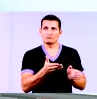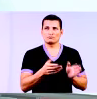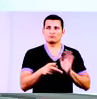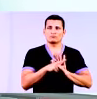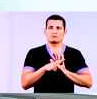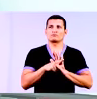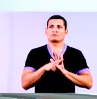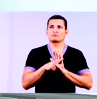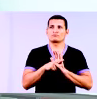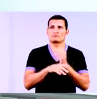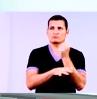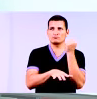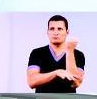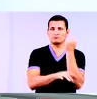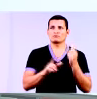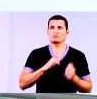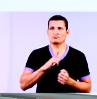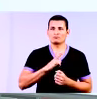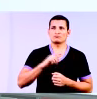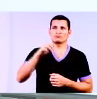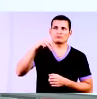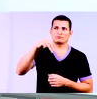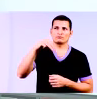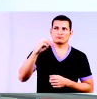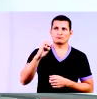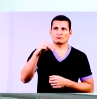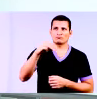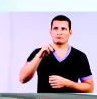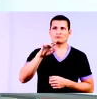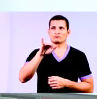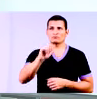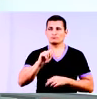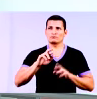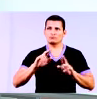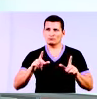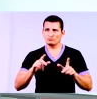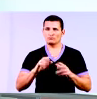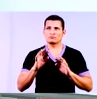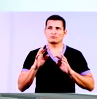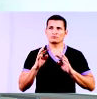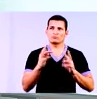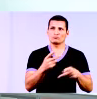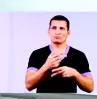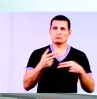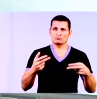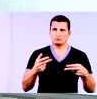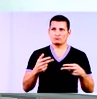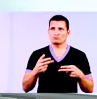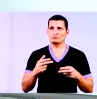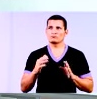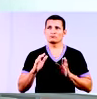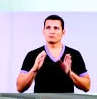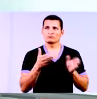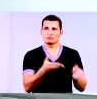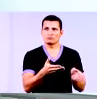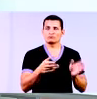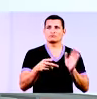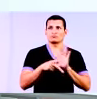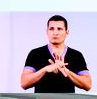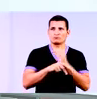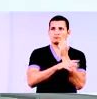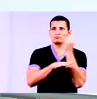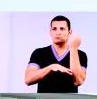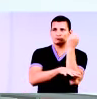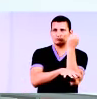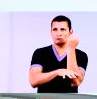Então, eu tenho memória diferenciada, eu tenho todo o dispositivo, todo esse maquinário, ele está voltado para servidor e não como cliente final.